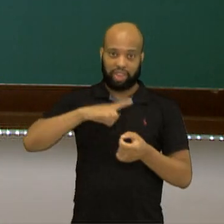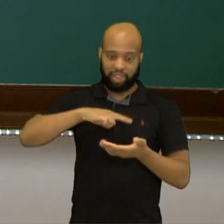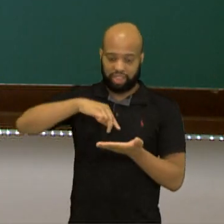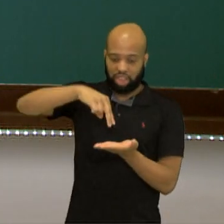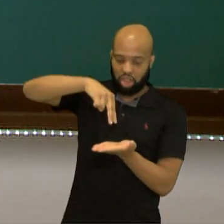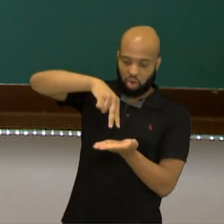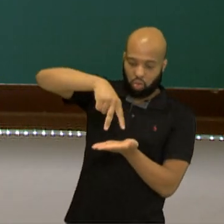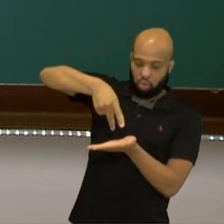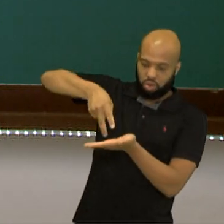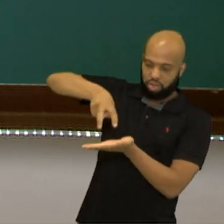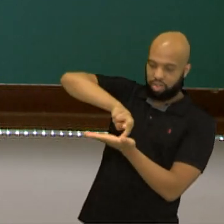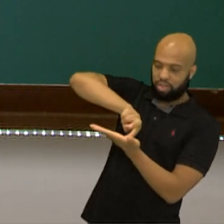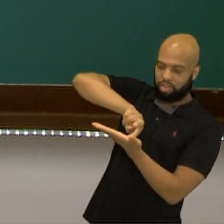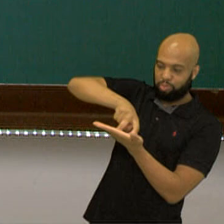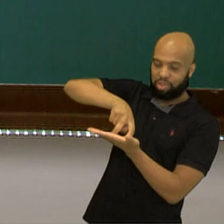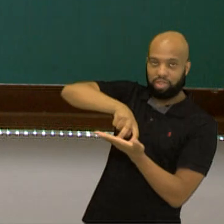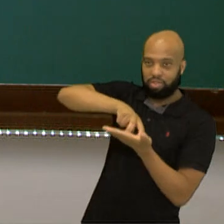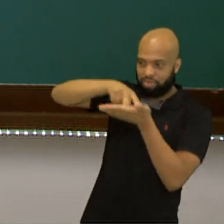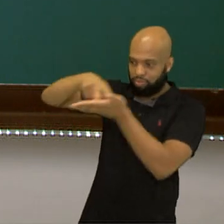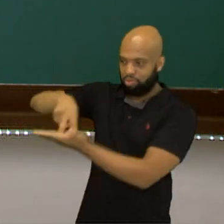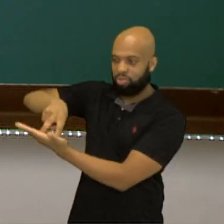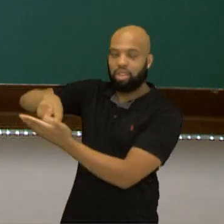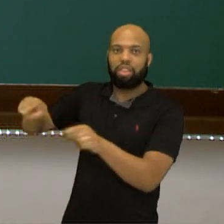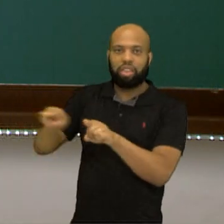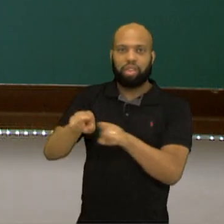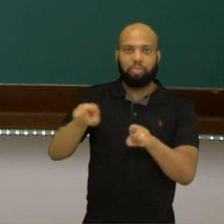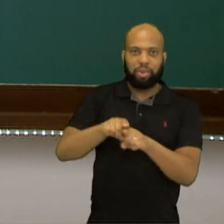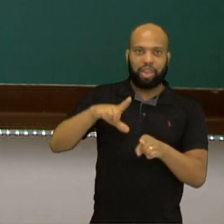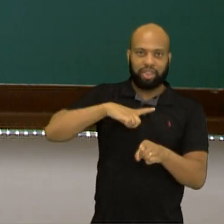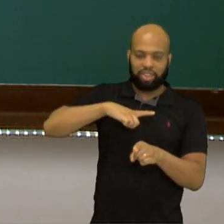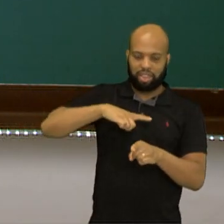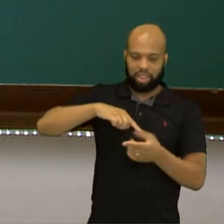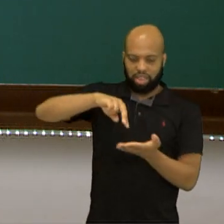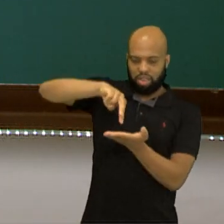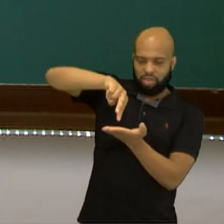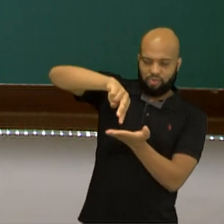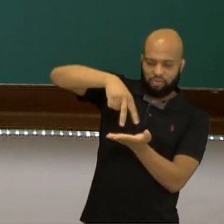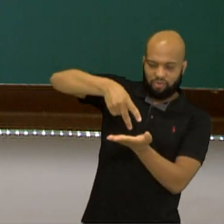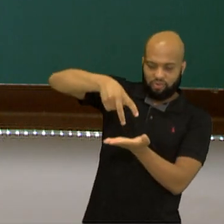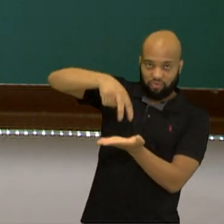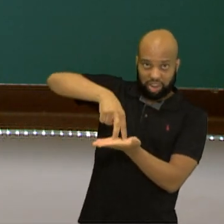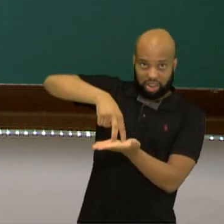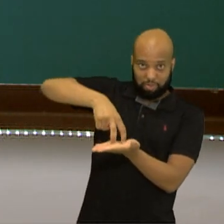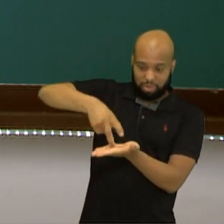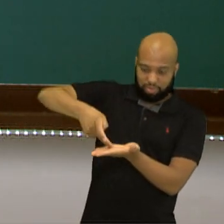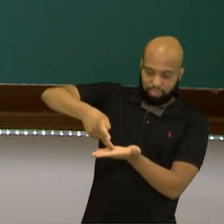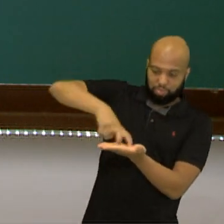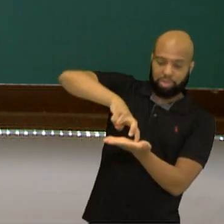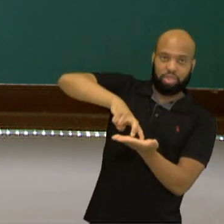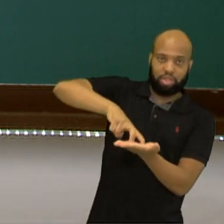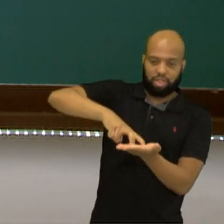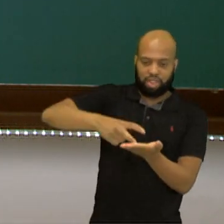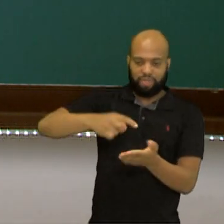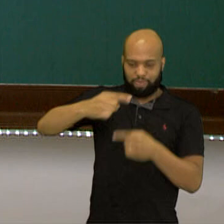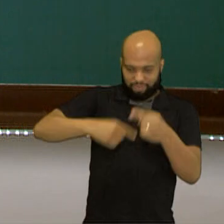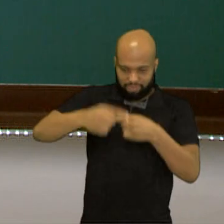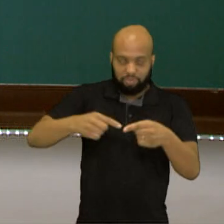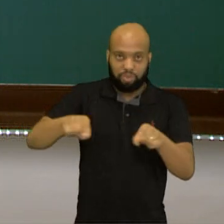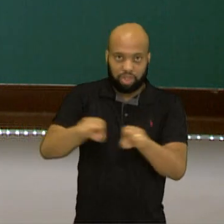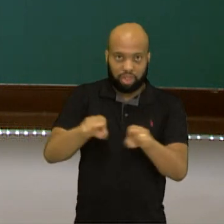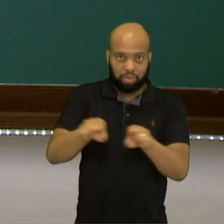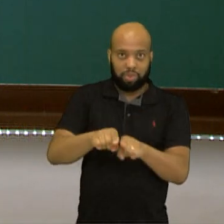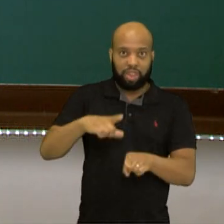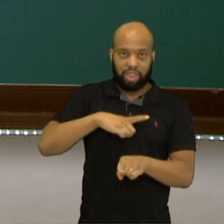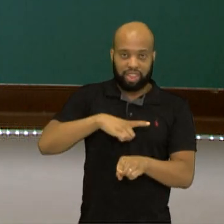aula hoje. A gente pode citar o flip, né? Então, o flip tem várias variações também. E a gente pode citar também